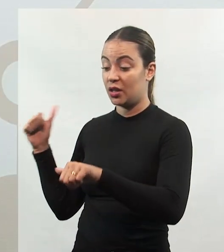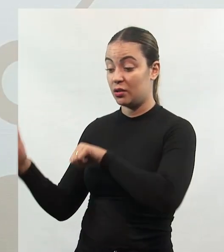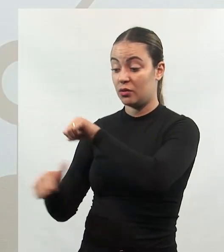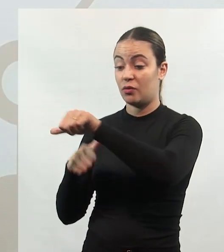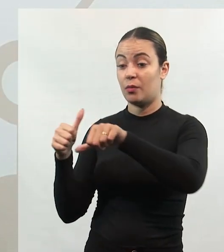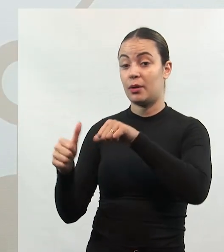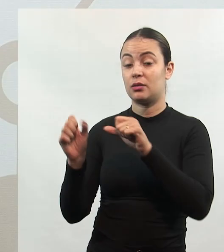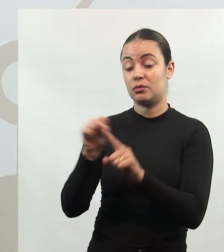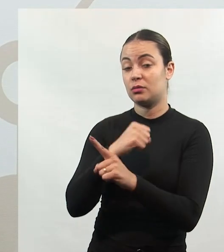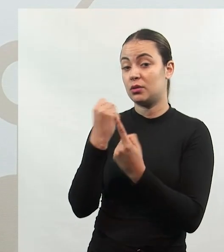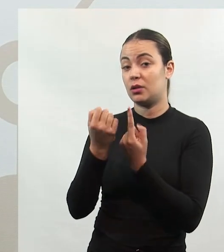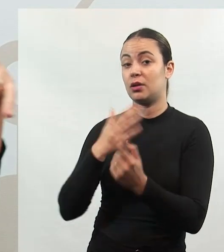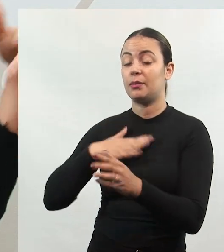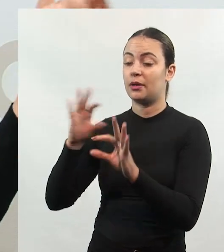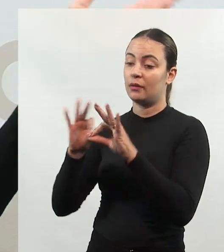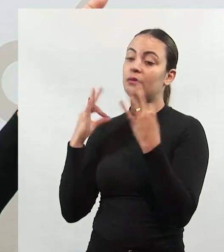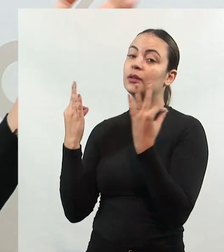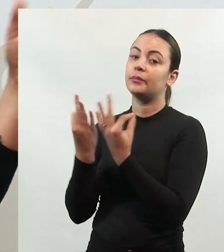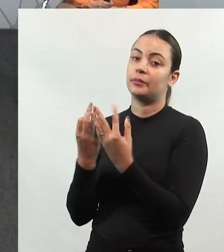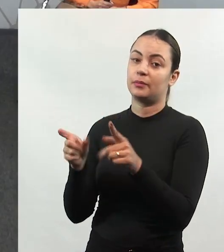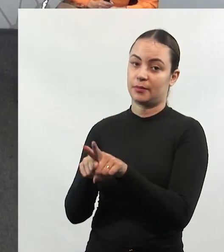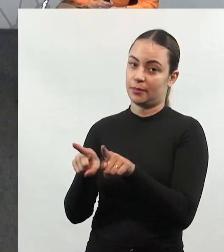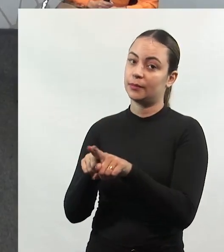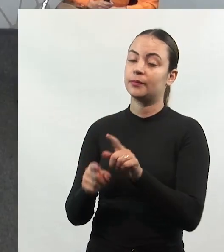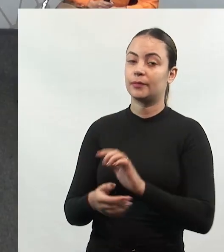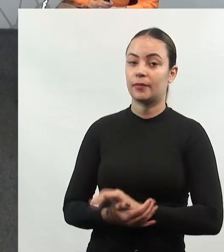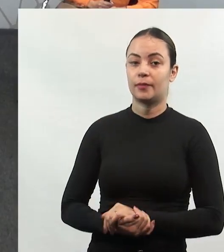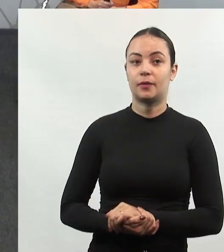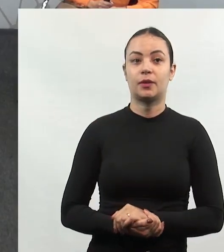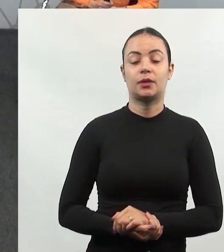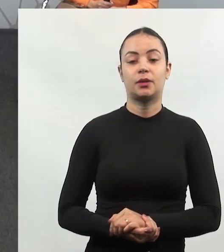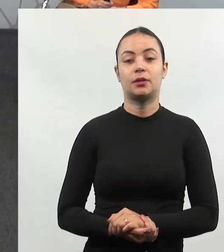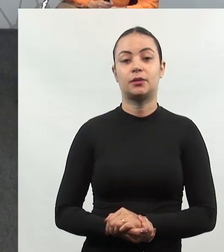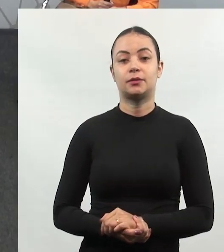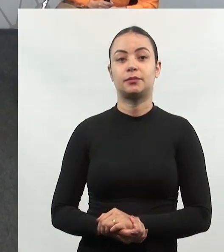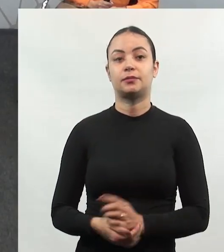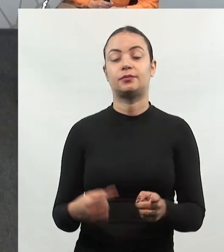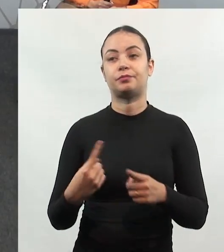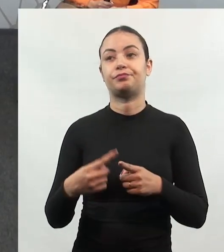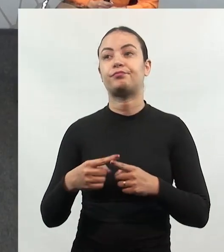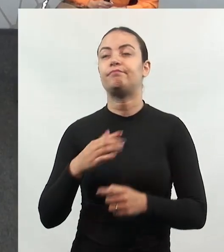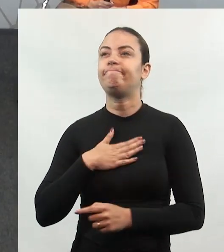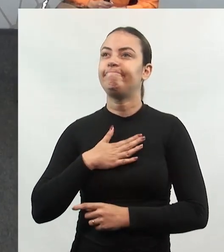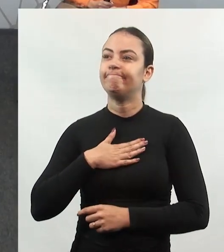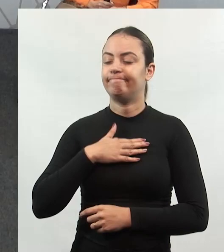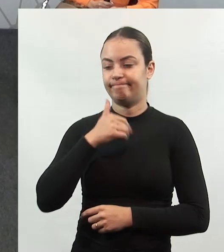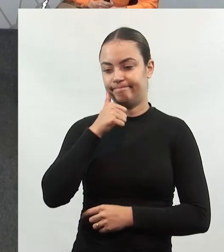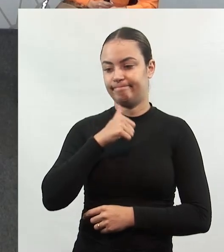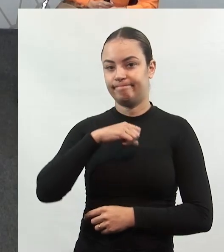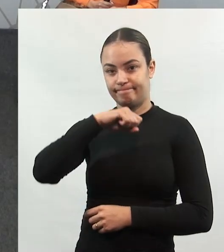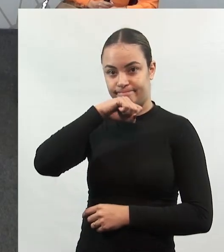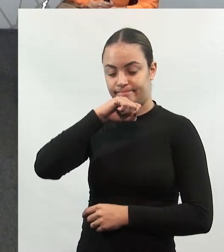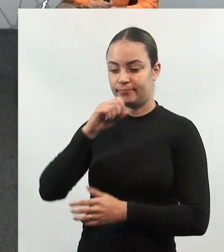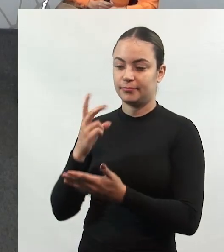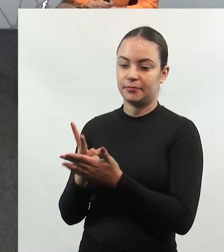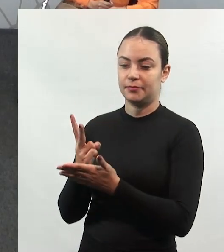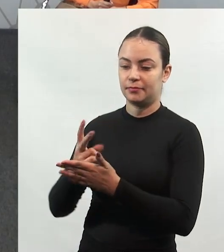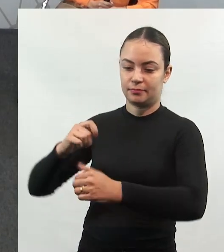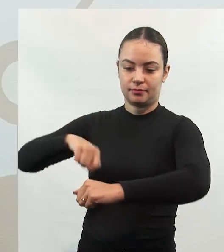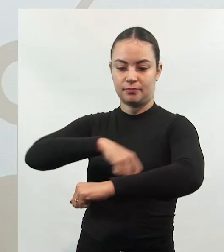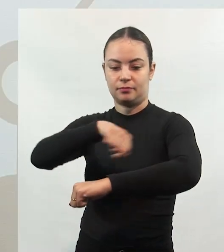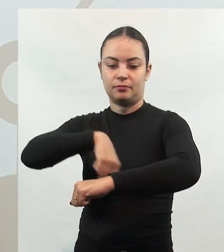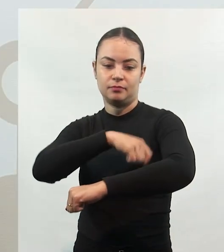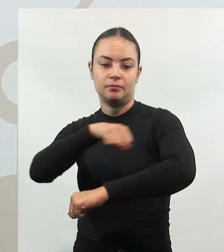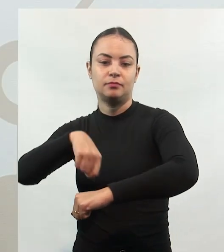também. E em casa, depois com a Jaqueline, ficou aquele assunto só de educadores, sabe? Então, a família ficou